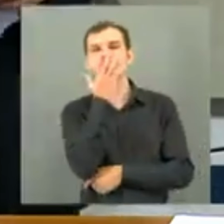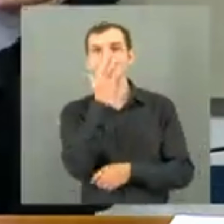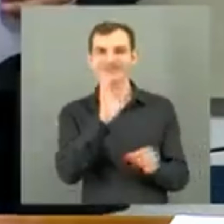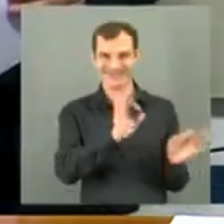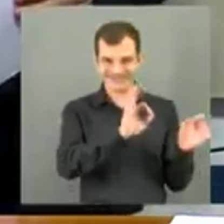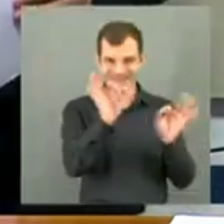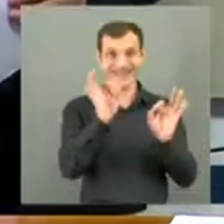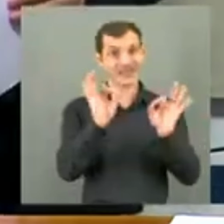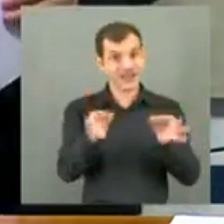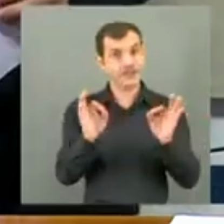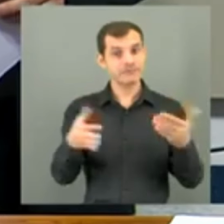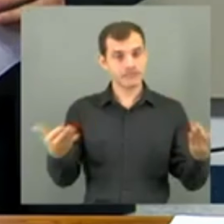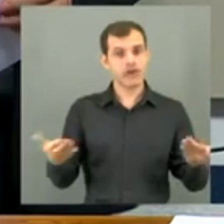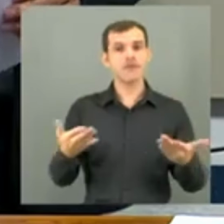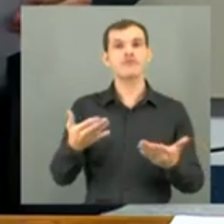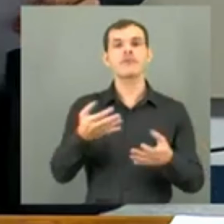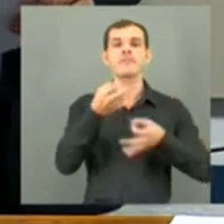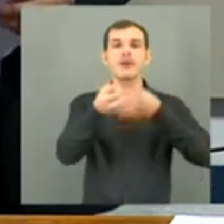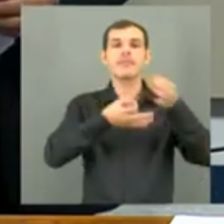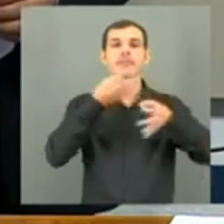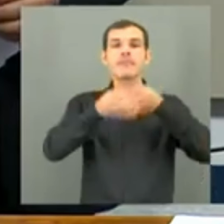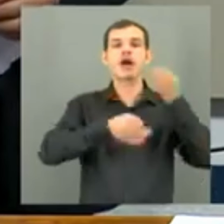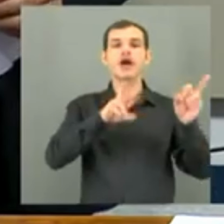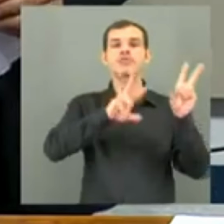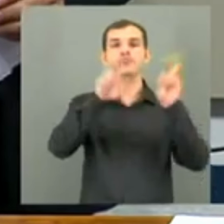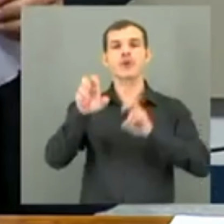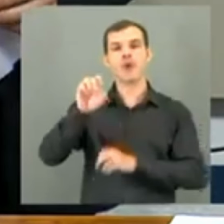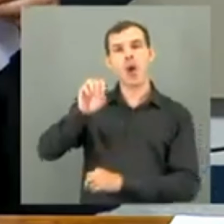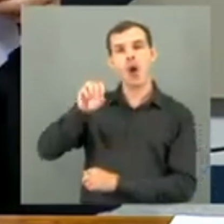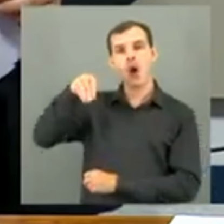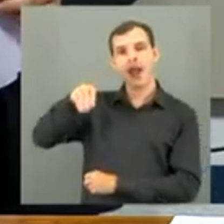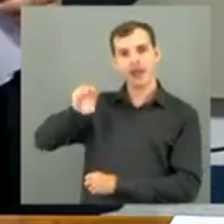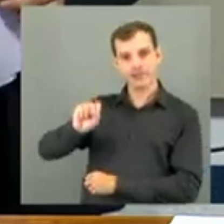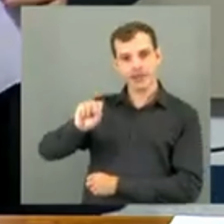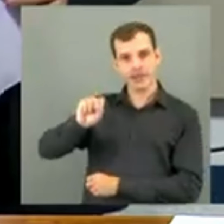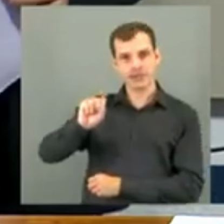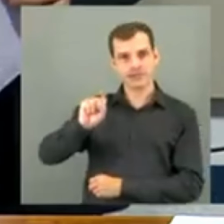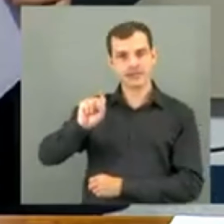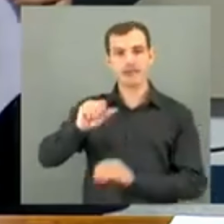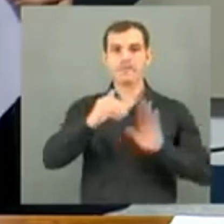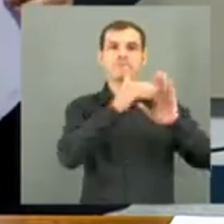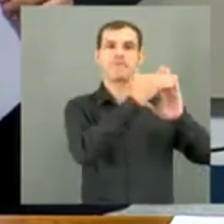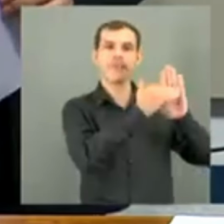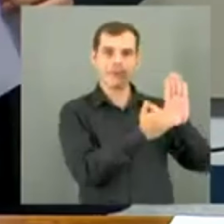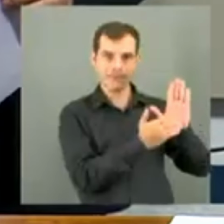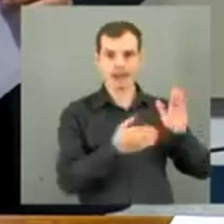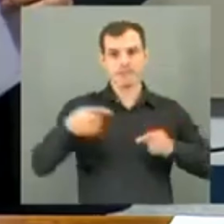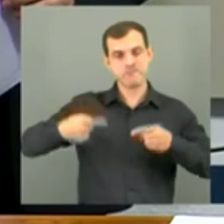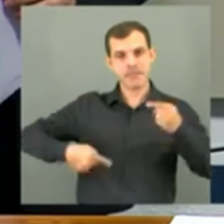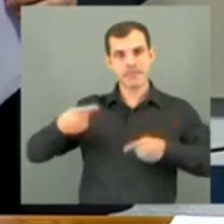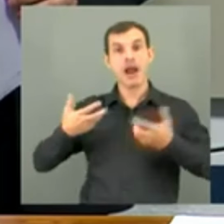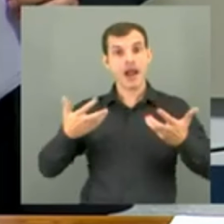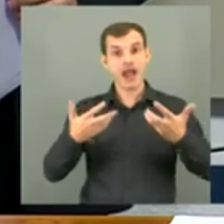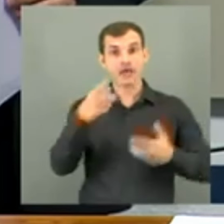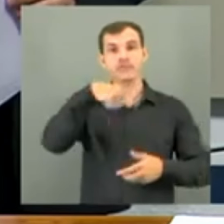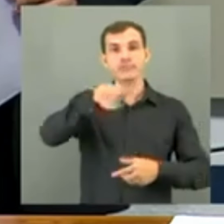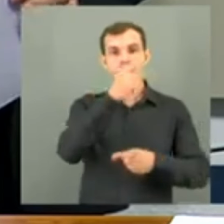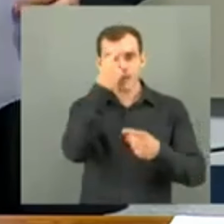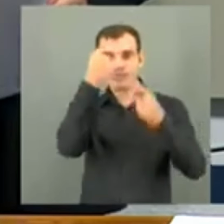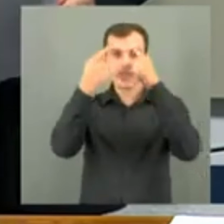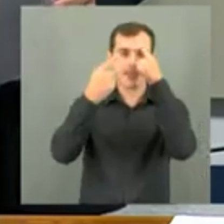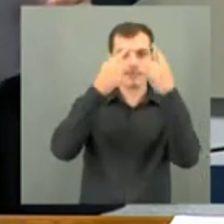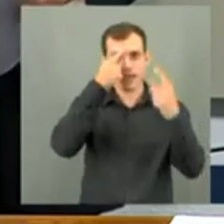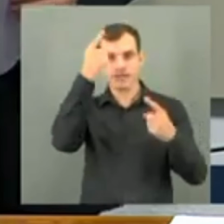as recomendações da OMS. Queremos um debate com ideias sobre o que podemos fazer para o tema e